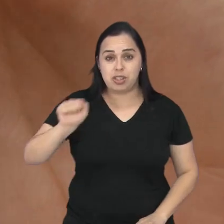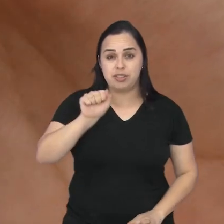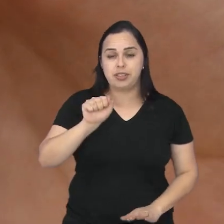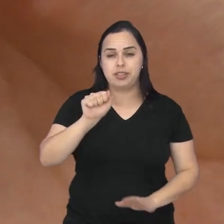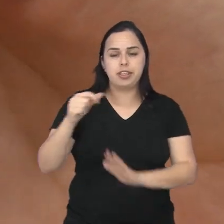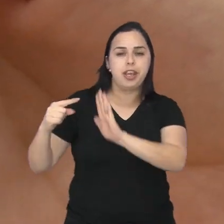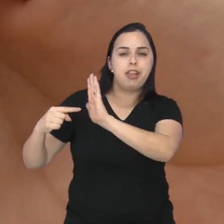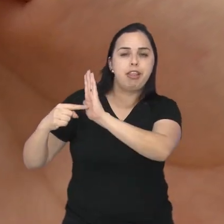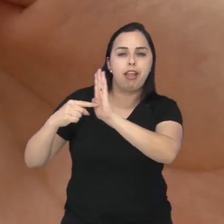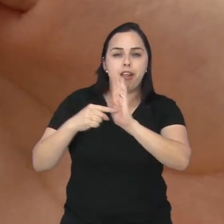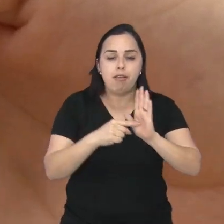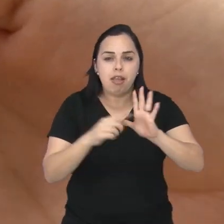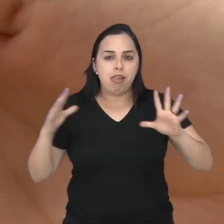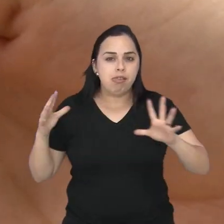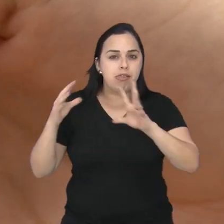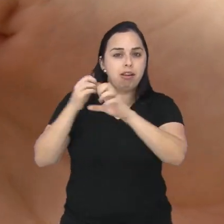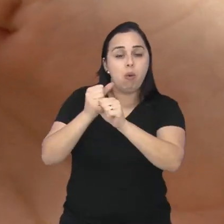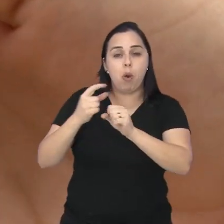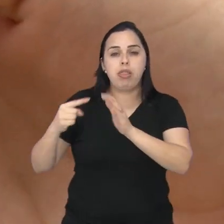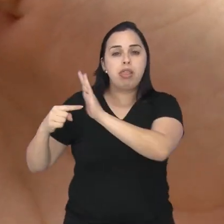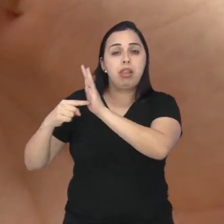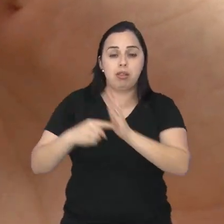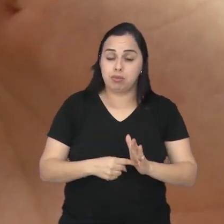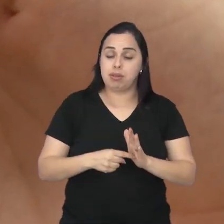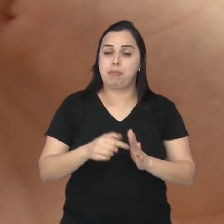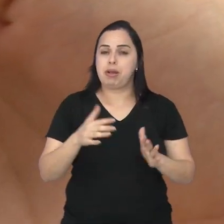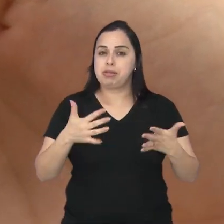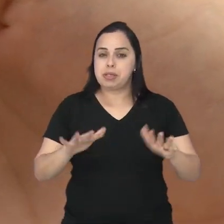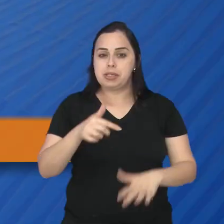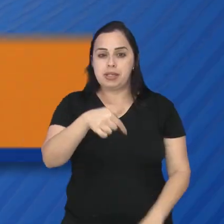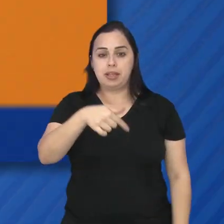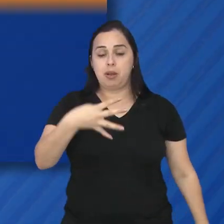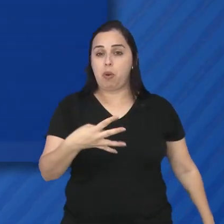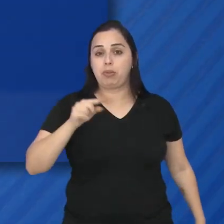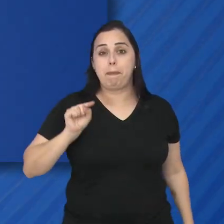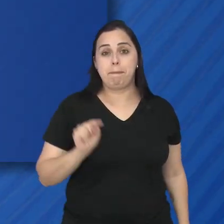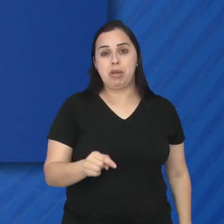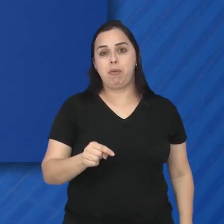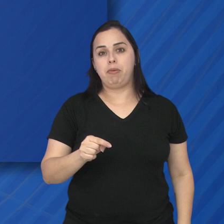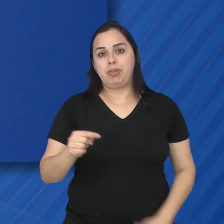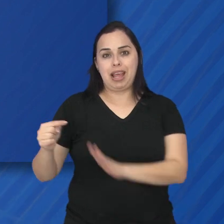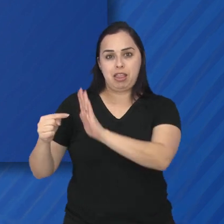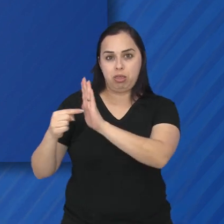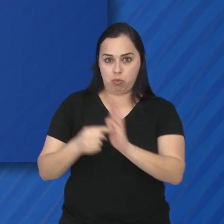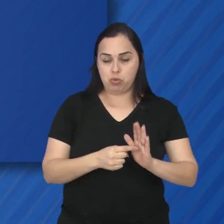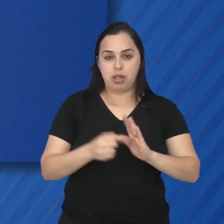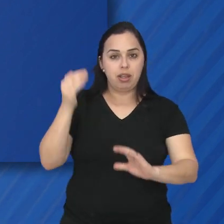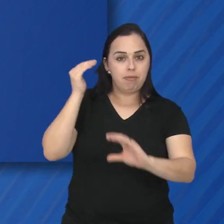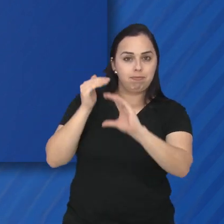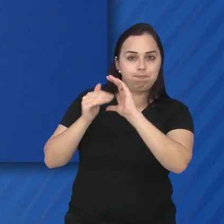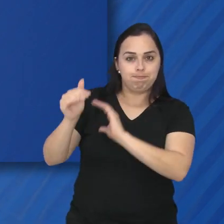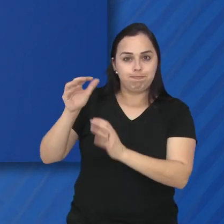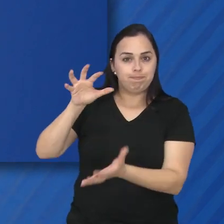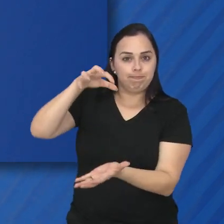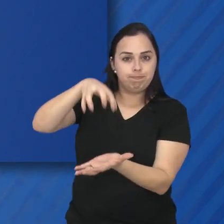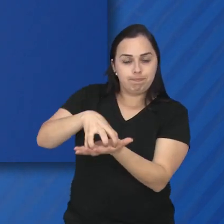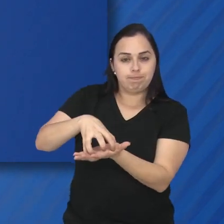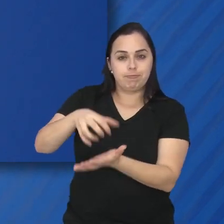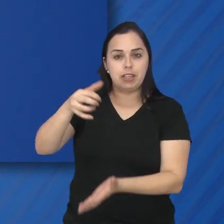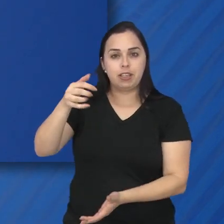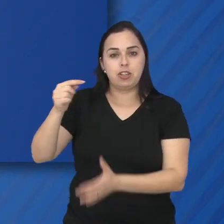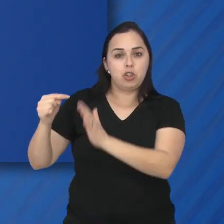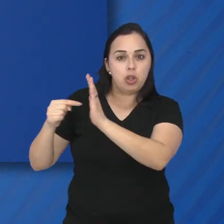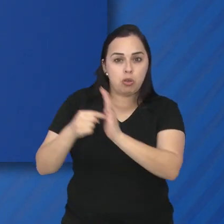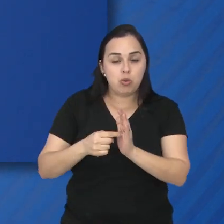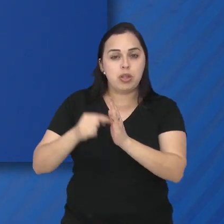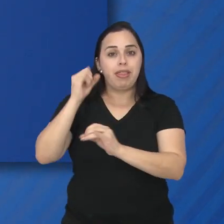uma organização Nacional de denúncia de crime cibernéticos foram mais de 74 mil queixas encaminhadas para a central